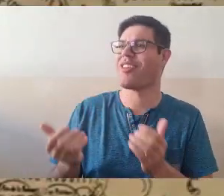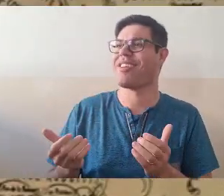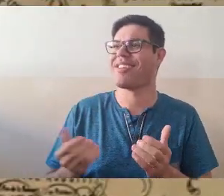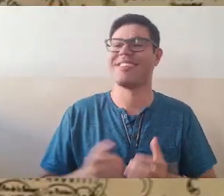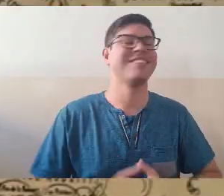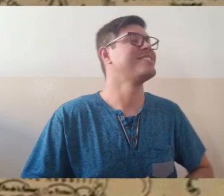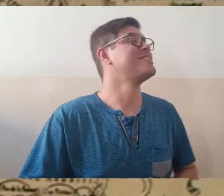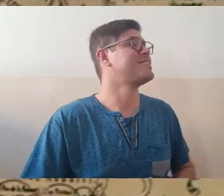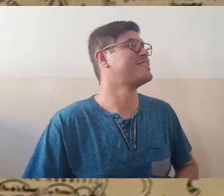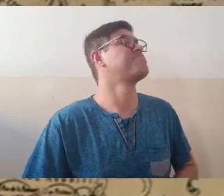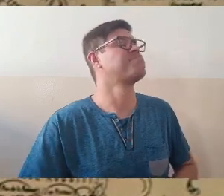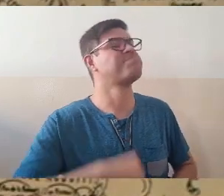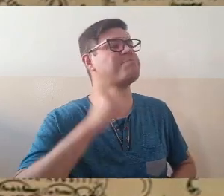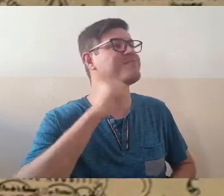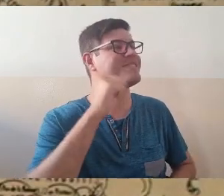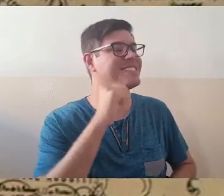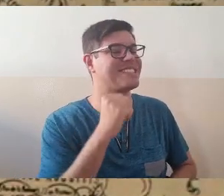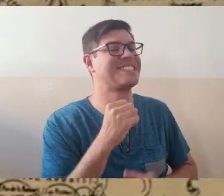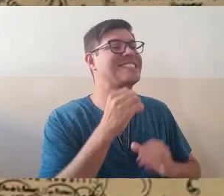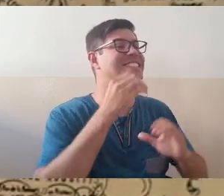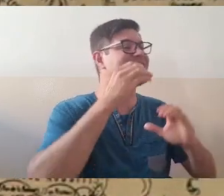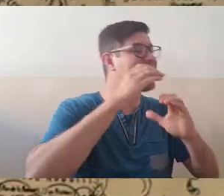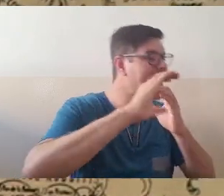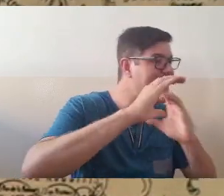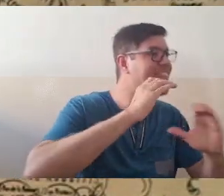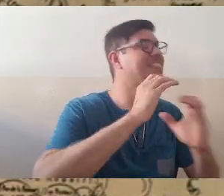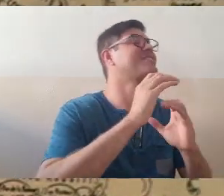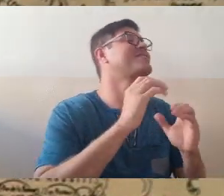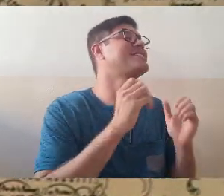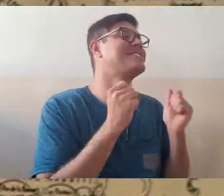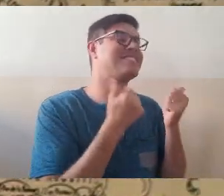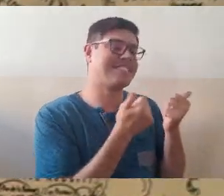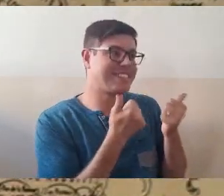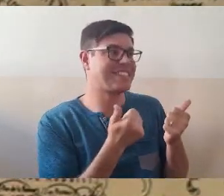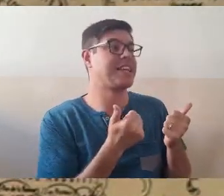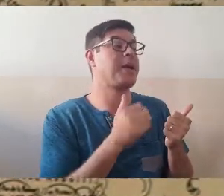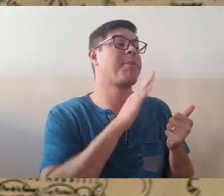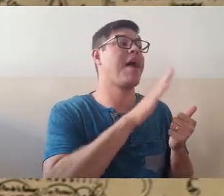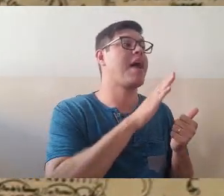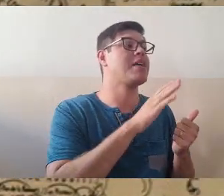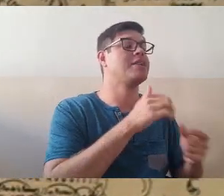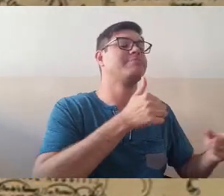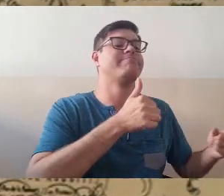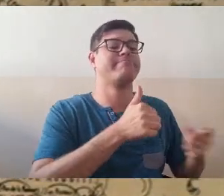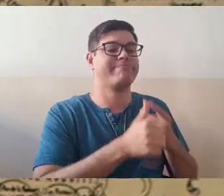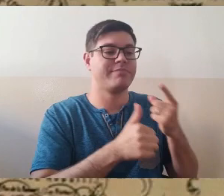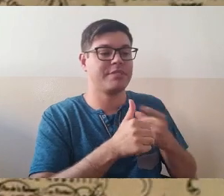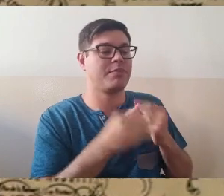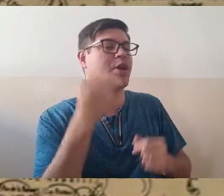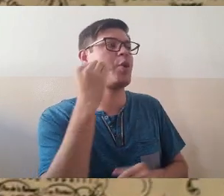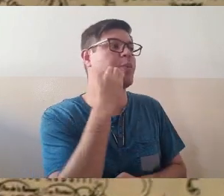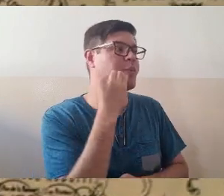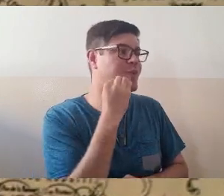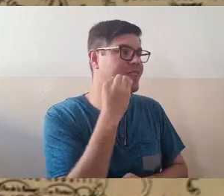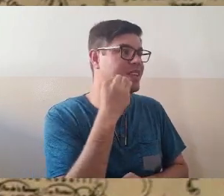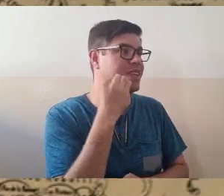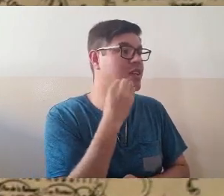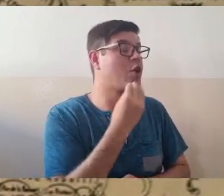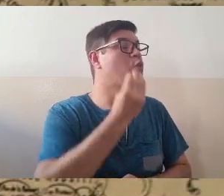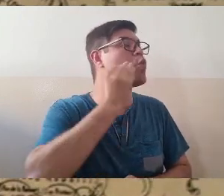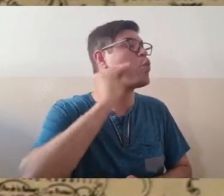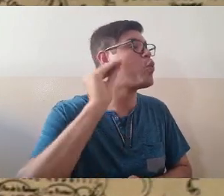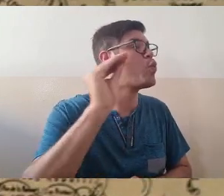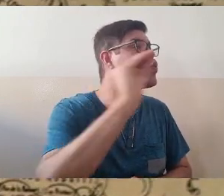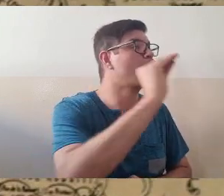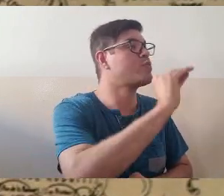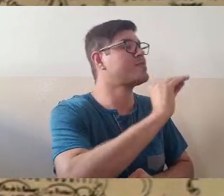dessa vida. Então, mas você faz ainda, você canta ainda, não? Olha, primeiro eu quero aproveitar aqui a oportunidade, É. mandar um beijo no